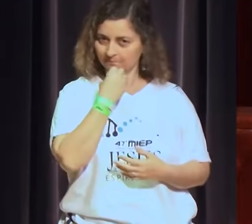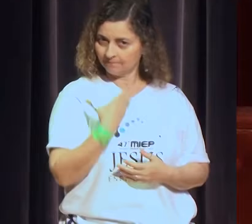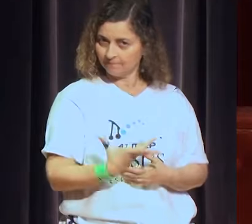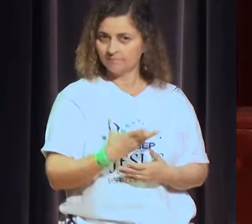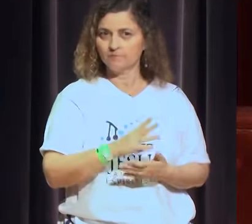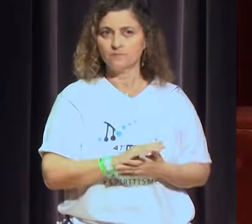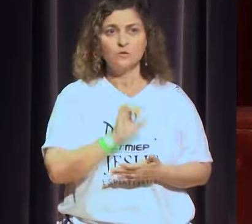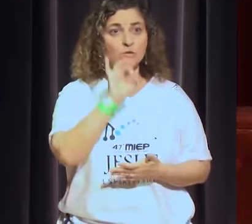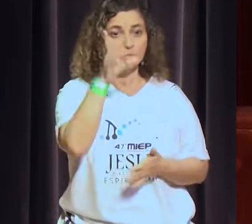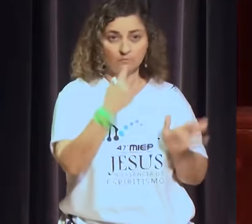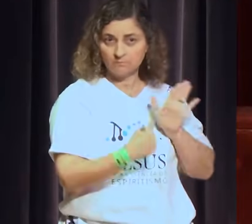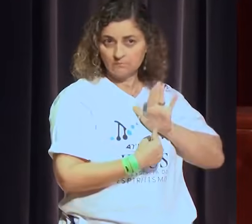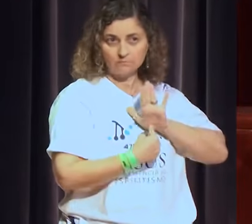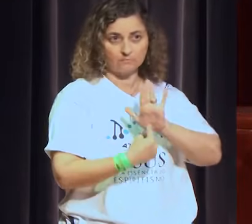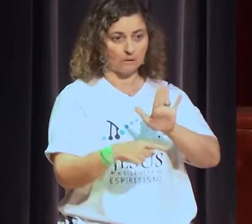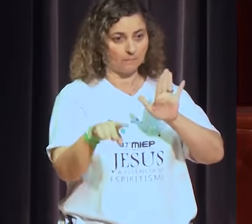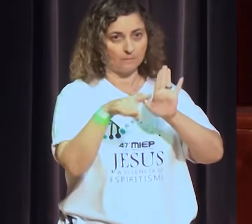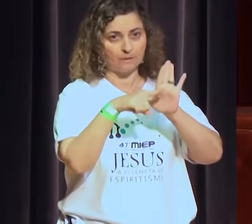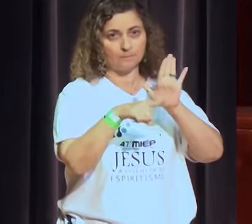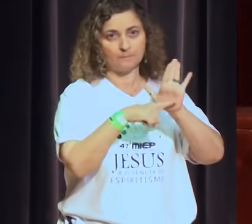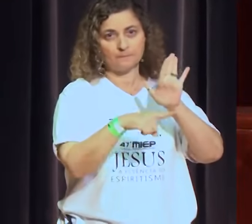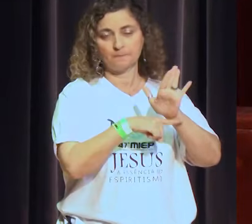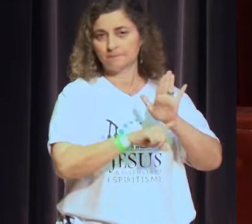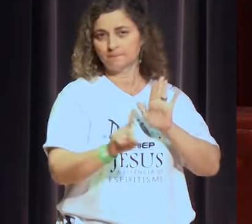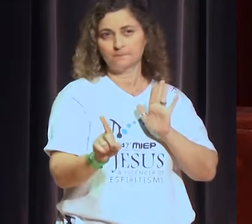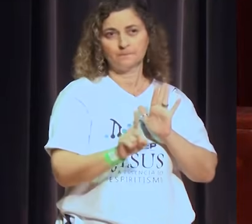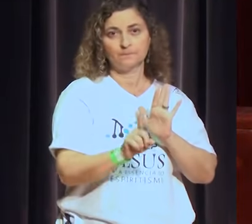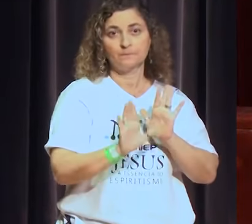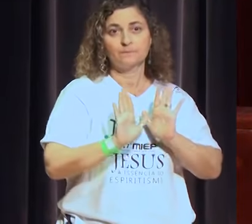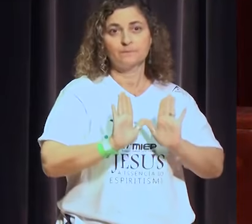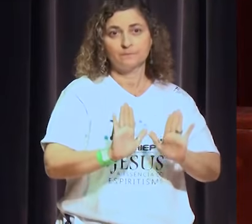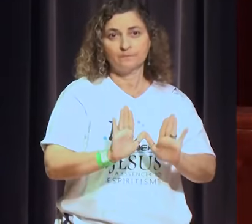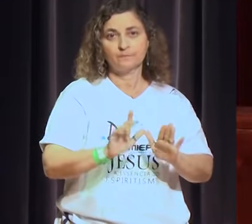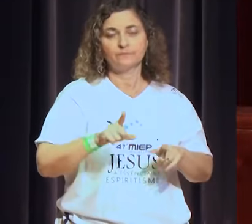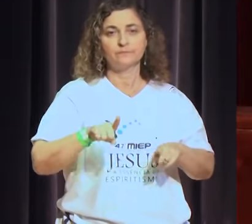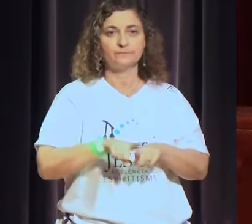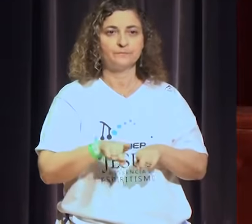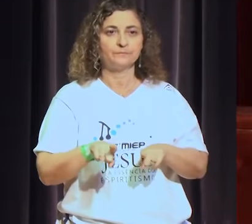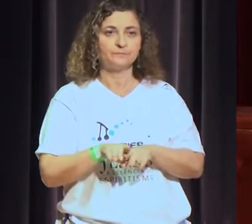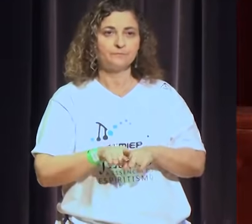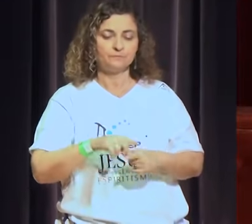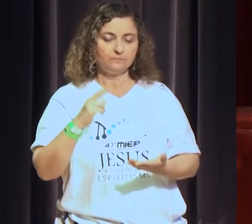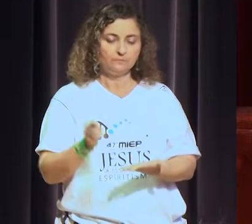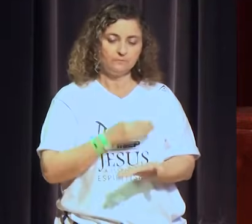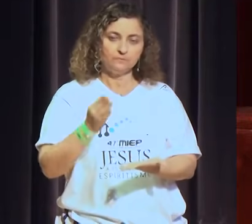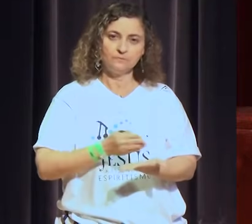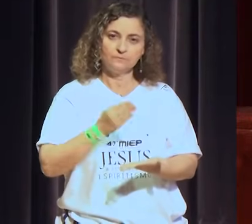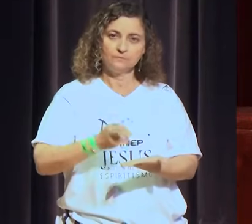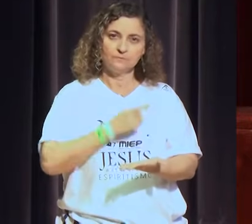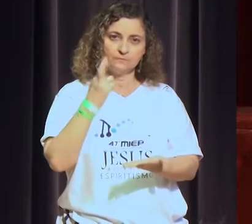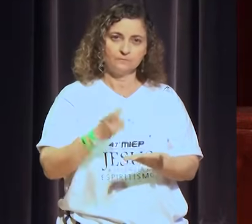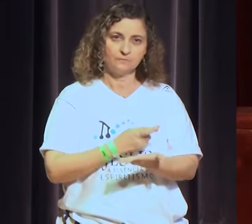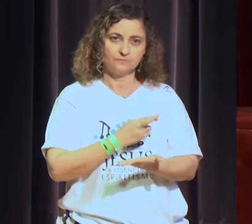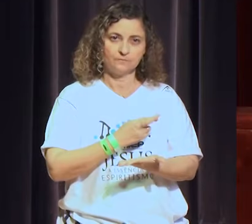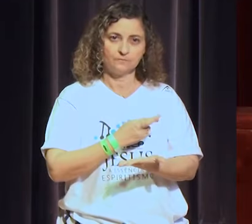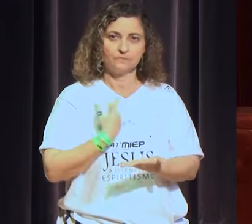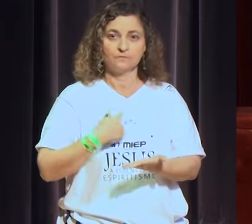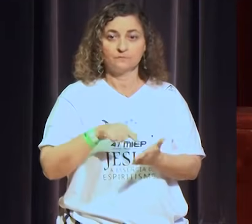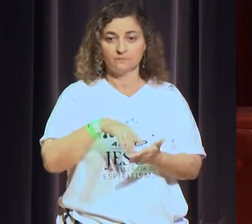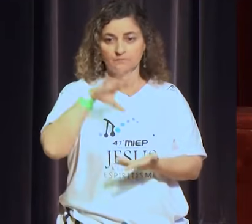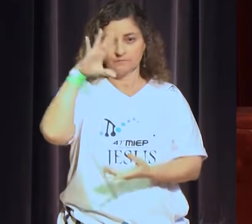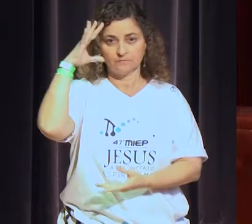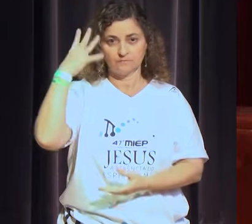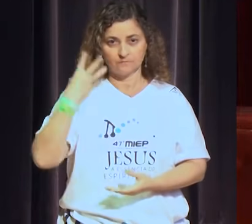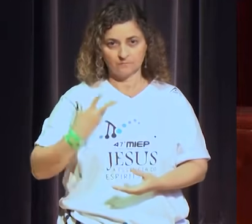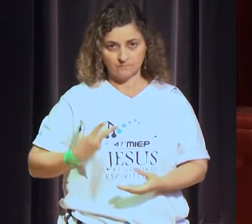só pontuou, quanto na Revista Espírita, ele evocou espíritos